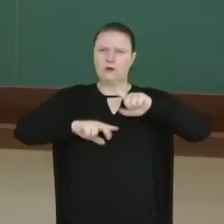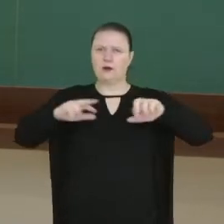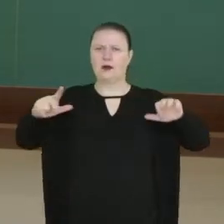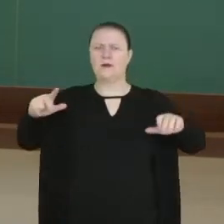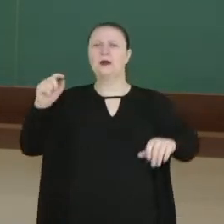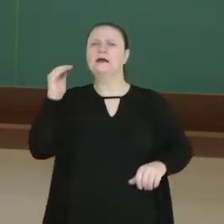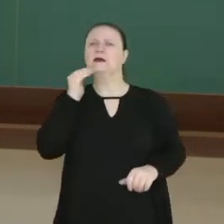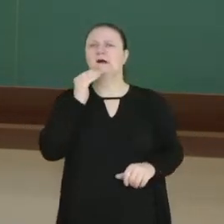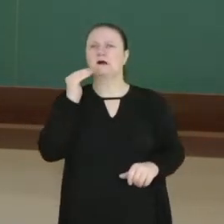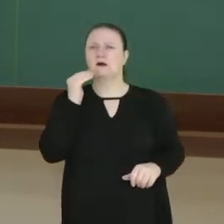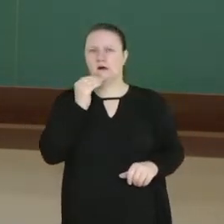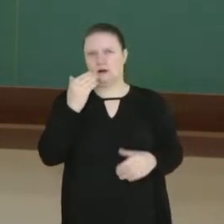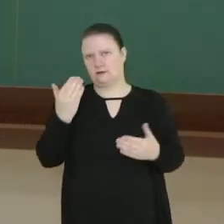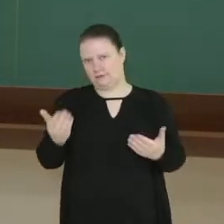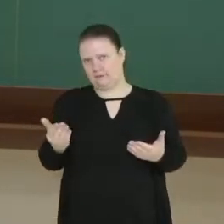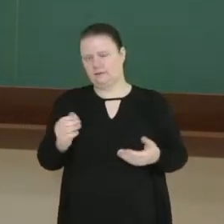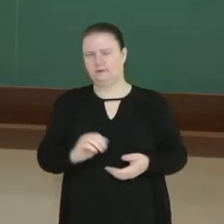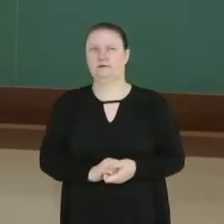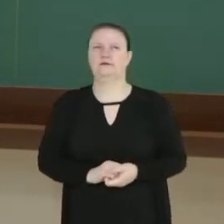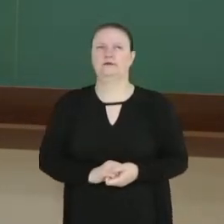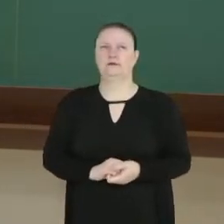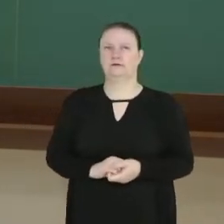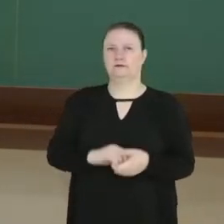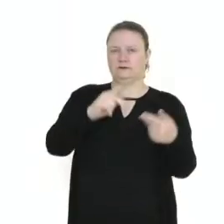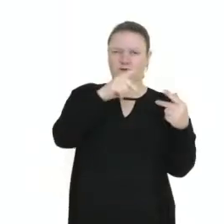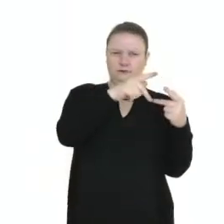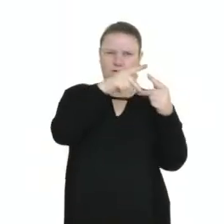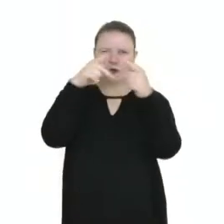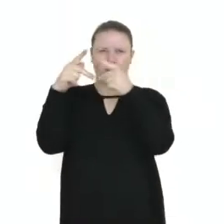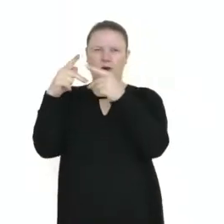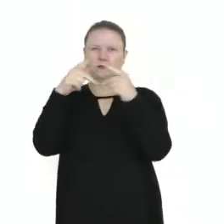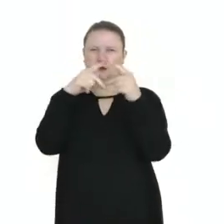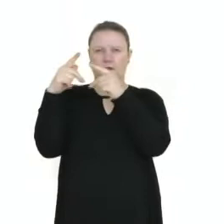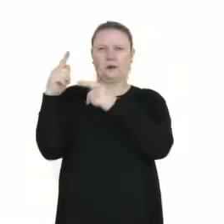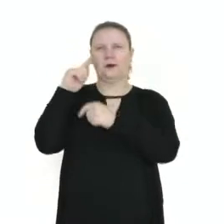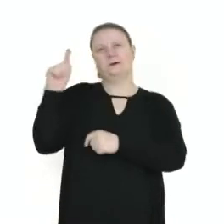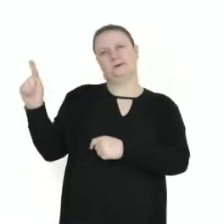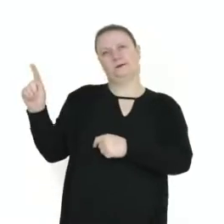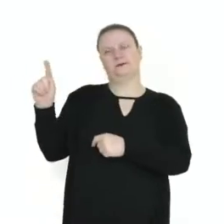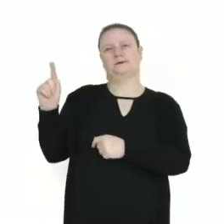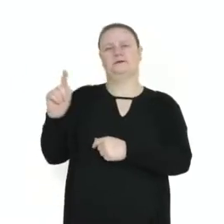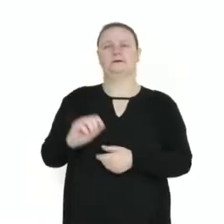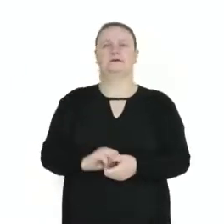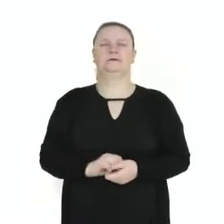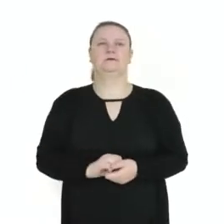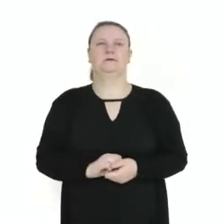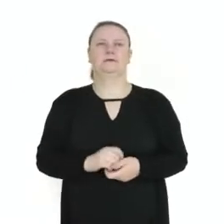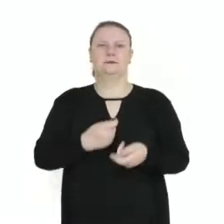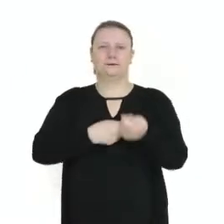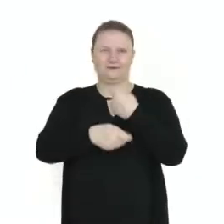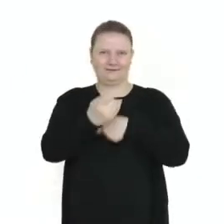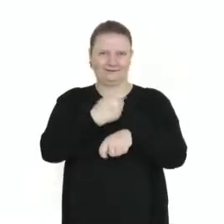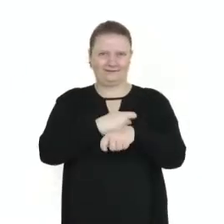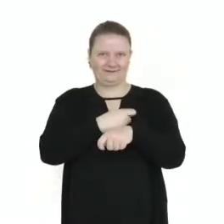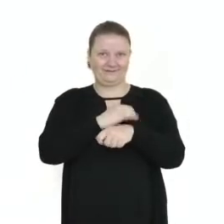certo? Então, vamos ler uma tirinha que ilustra uma situação de compra por meio do comércio eletrônico. Vamos lá.